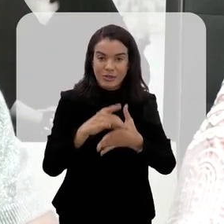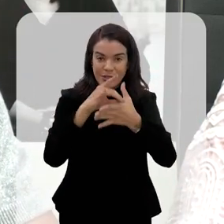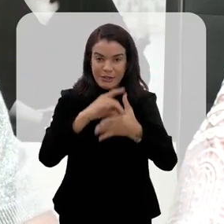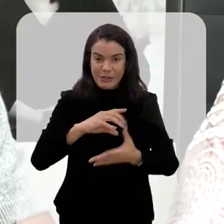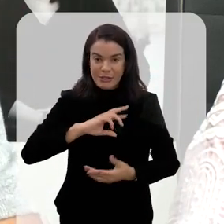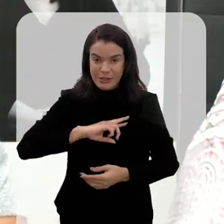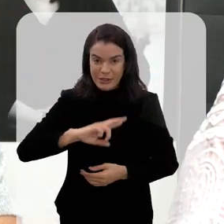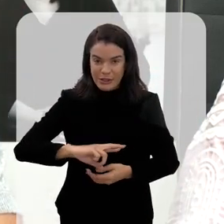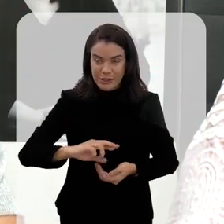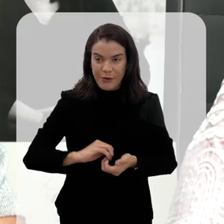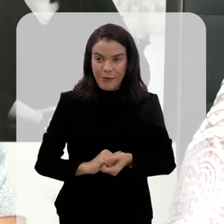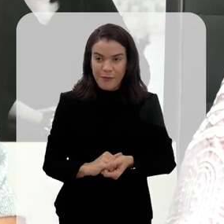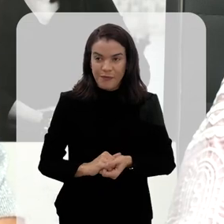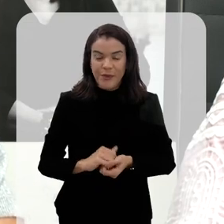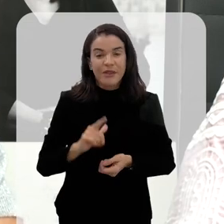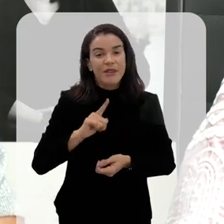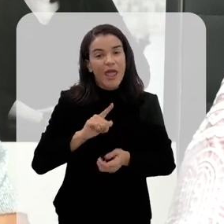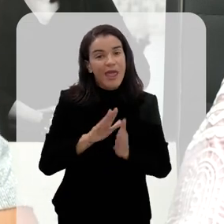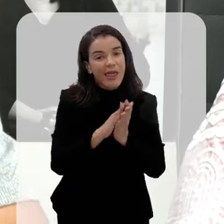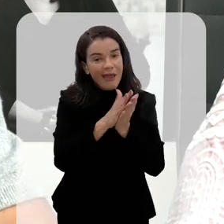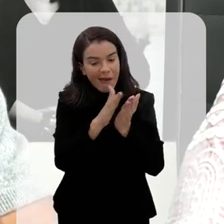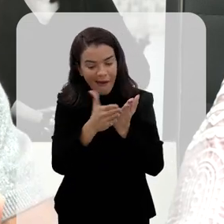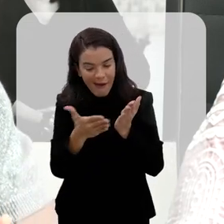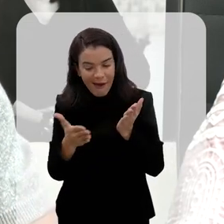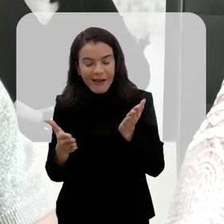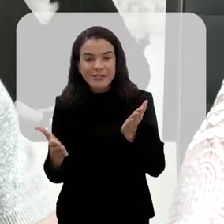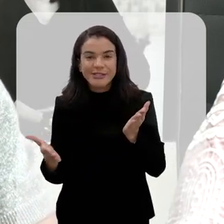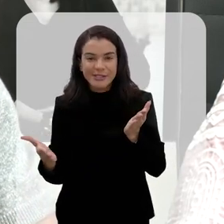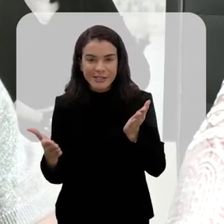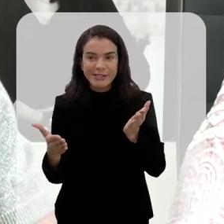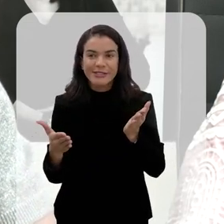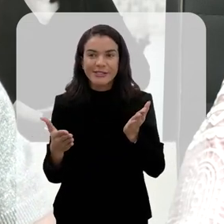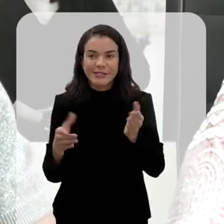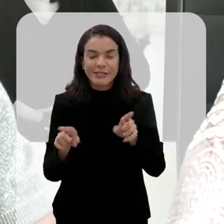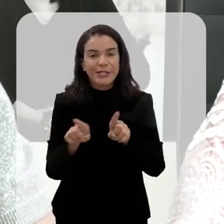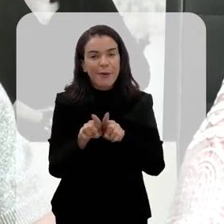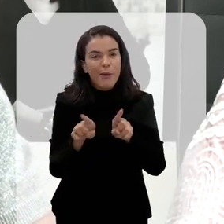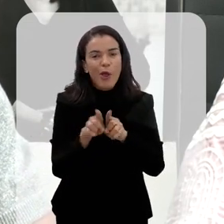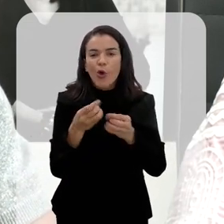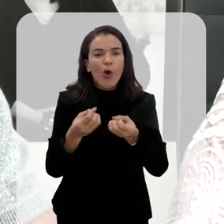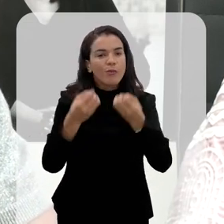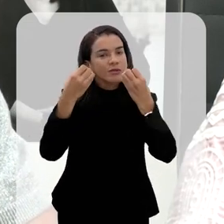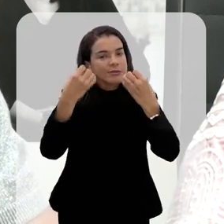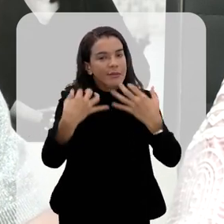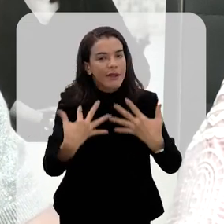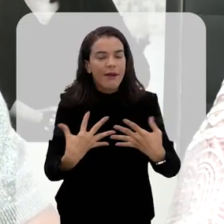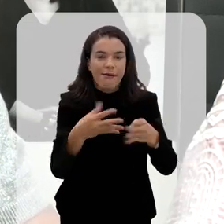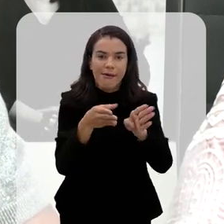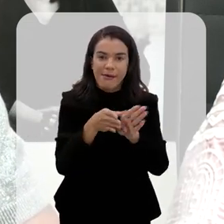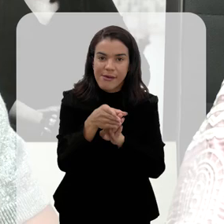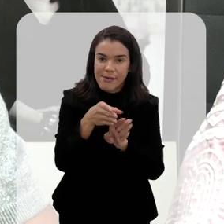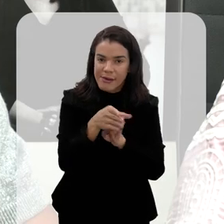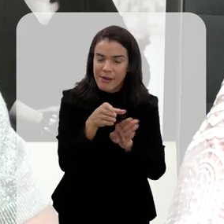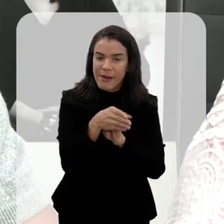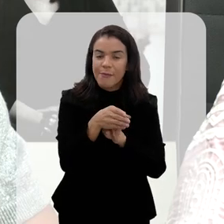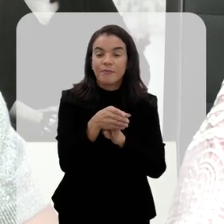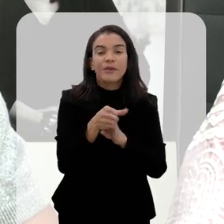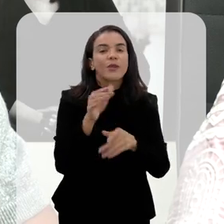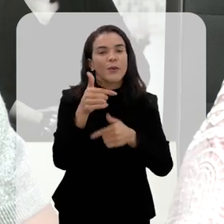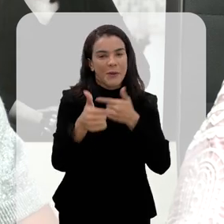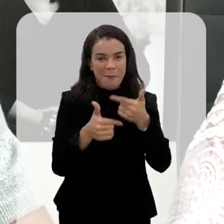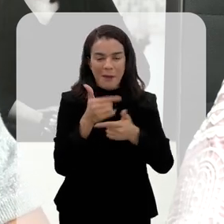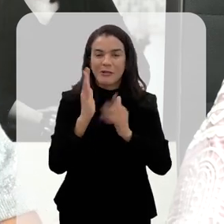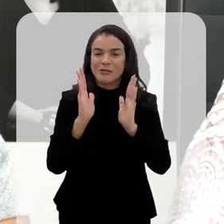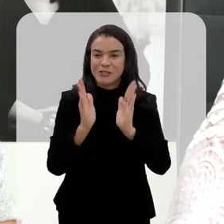Existem locais que já têm cartilha de enfrentamento à violência contra a mulher.